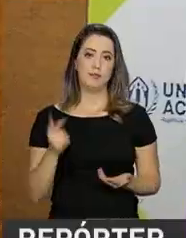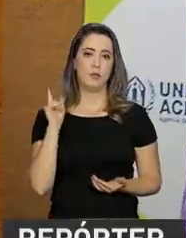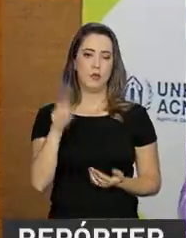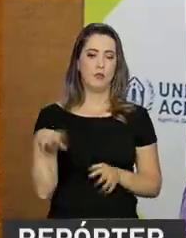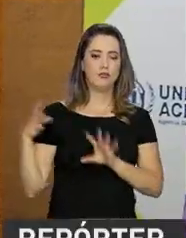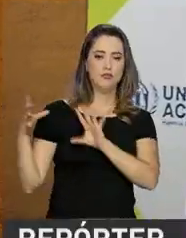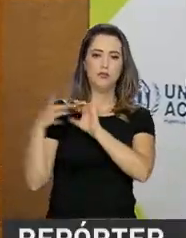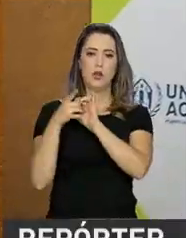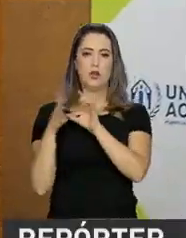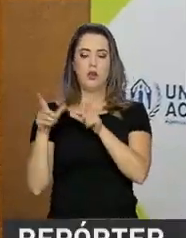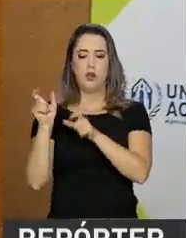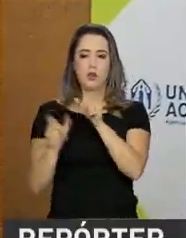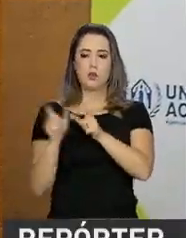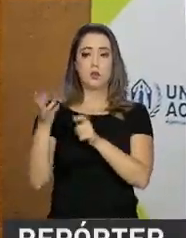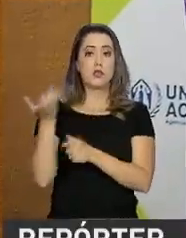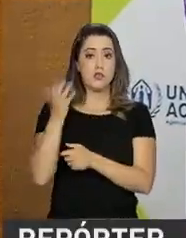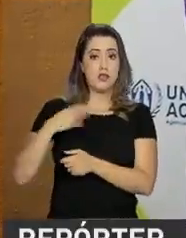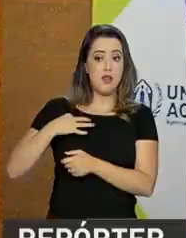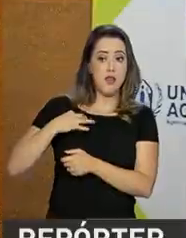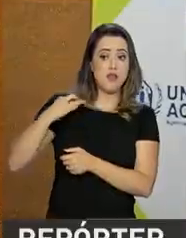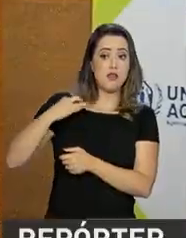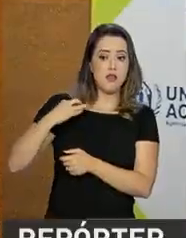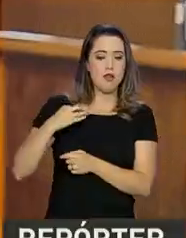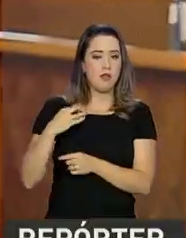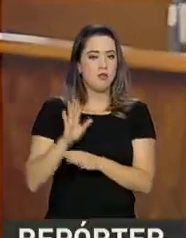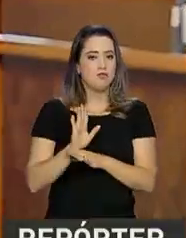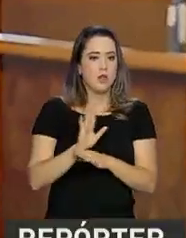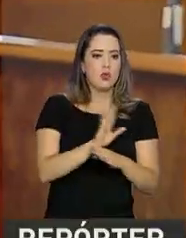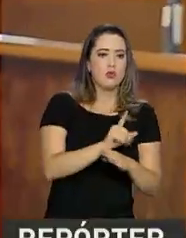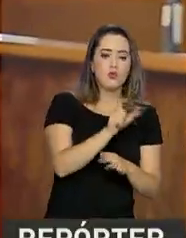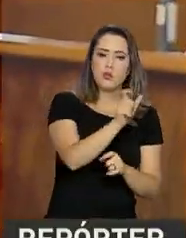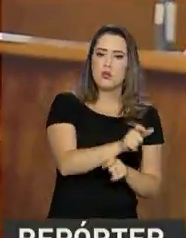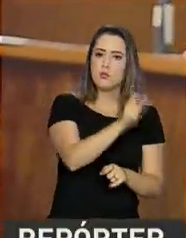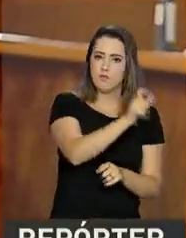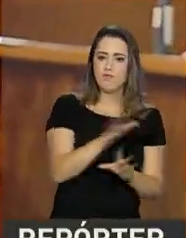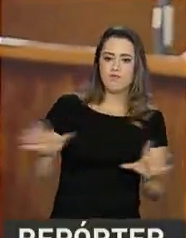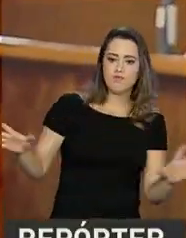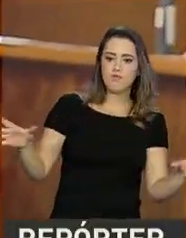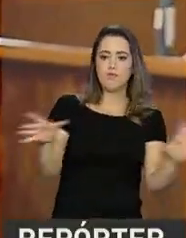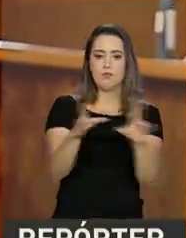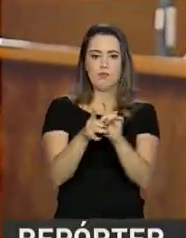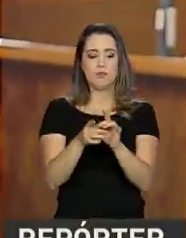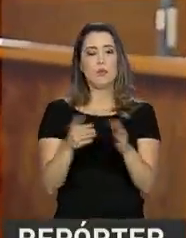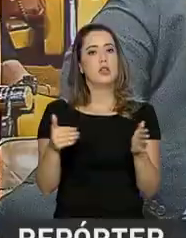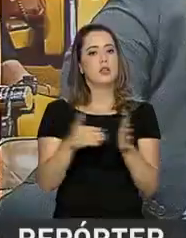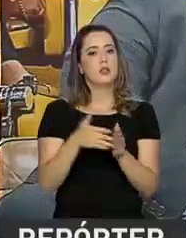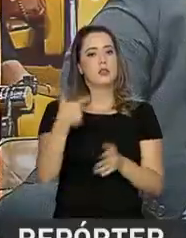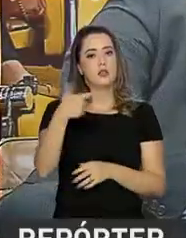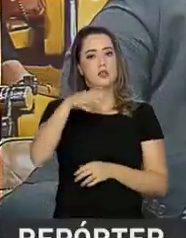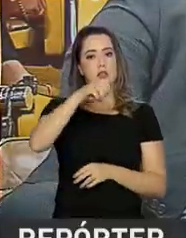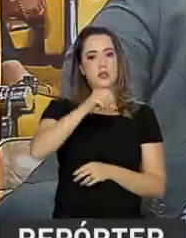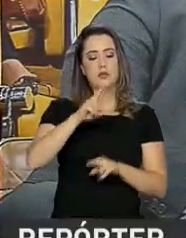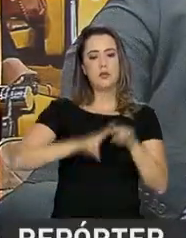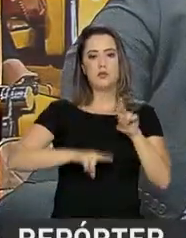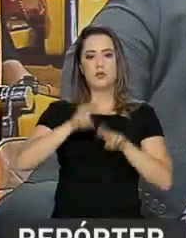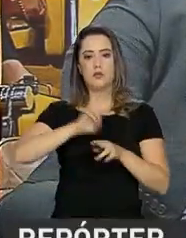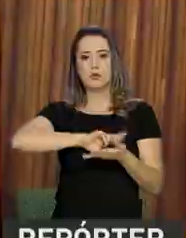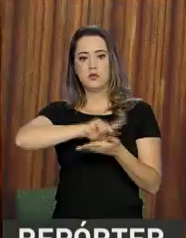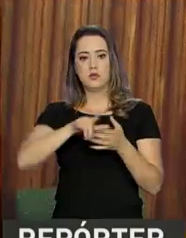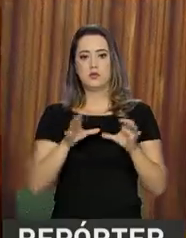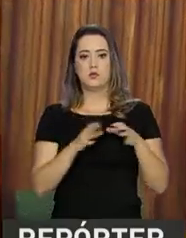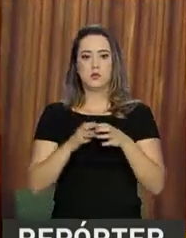a quem quer ajudar as inscrições podem ser feitas até 29 de junho em diferentes categorias